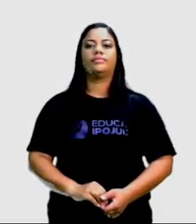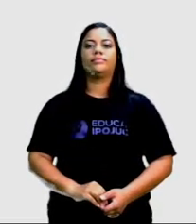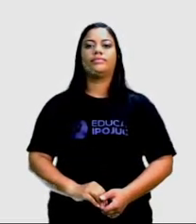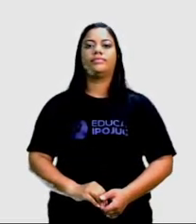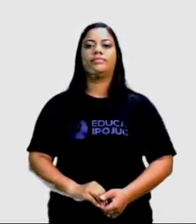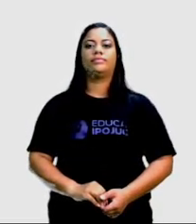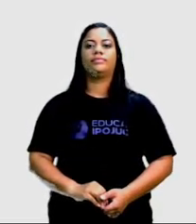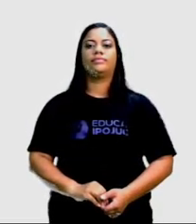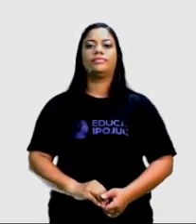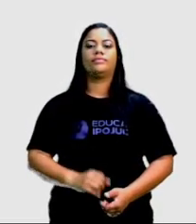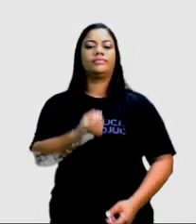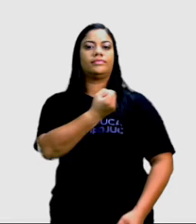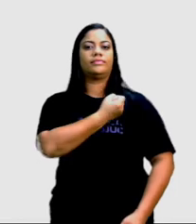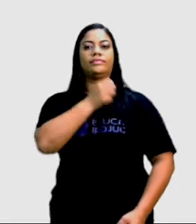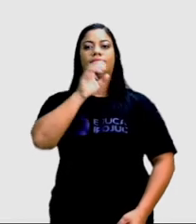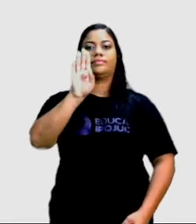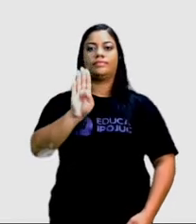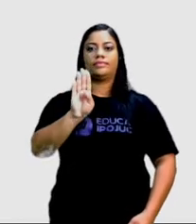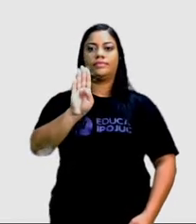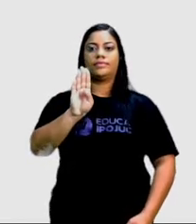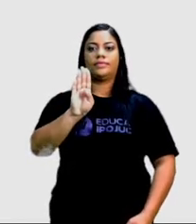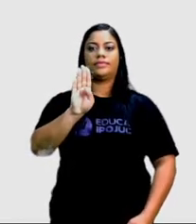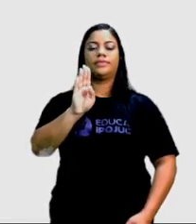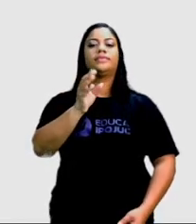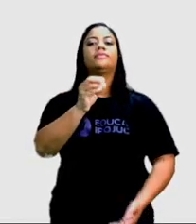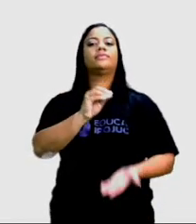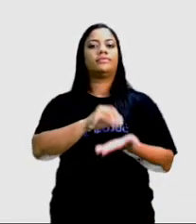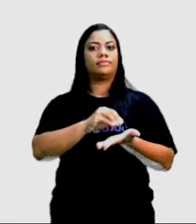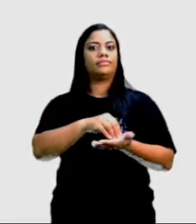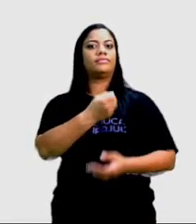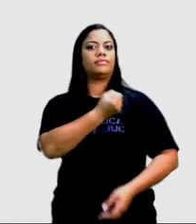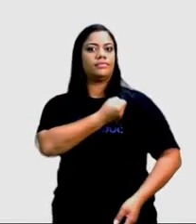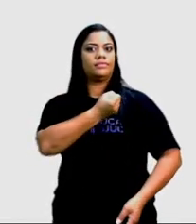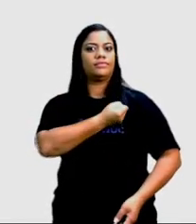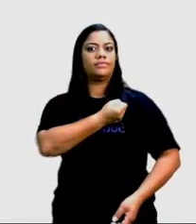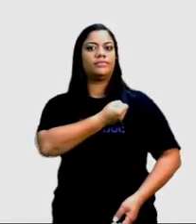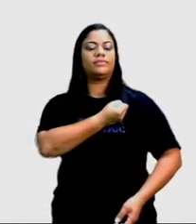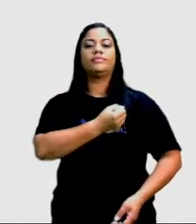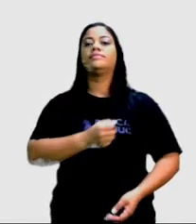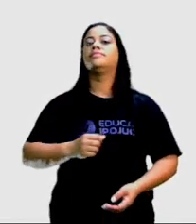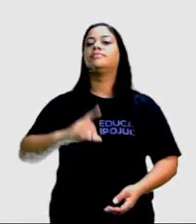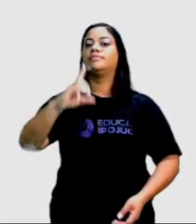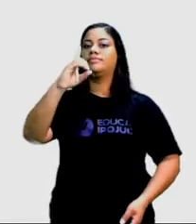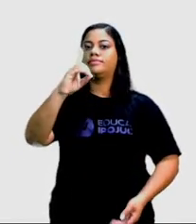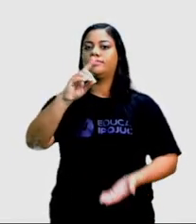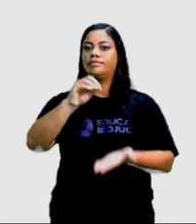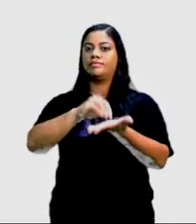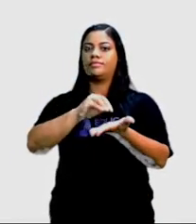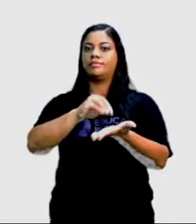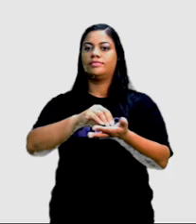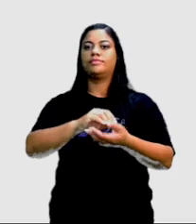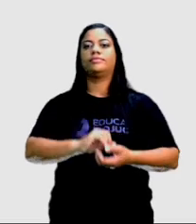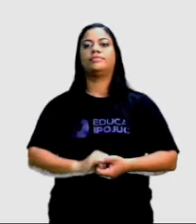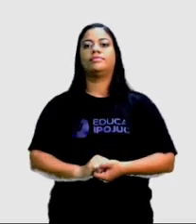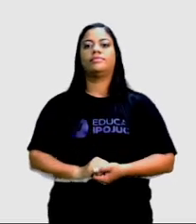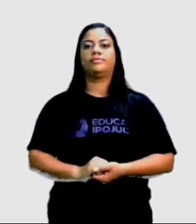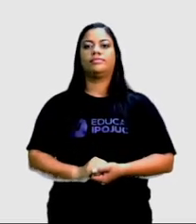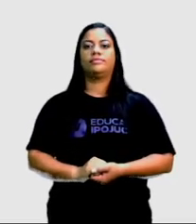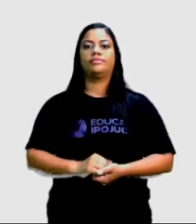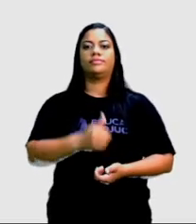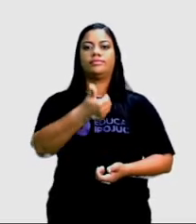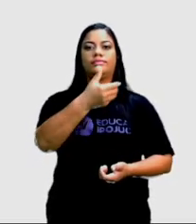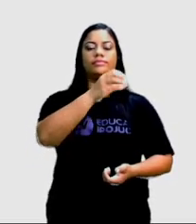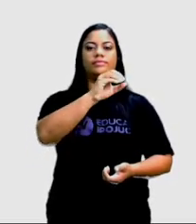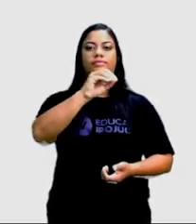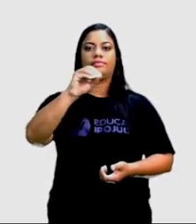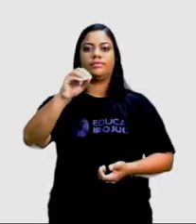letra B, tá faltando um número. Letra C e a letra D. Só que eu tenho dois intervalos aqui, a